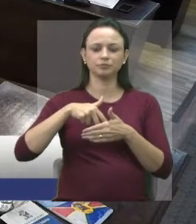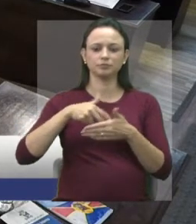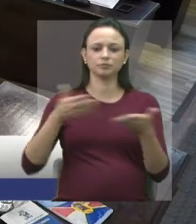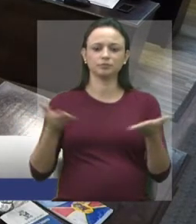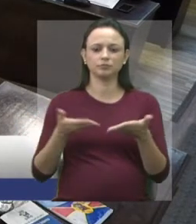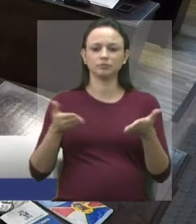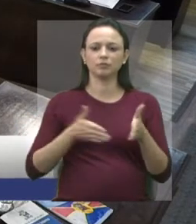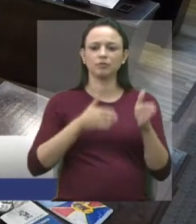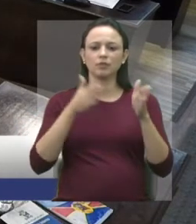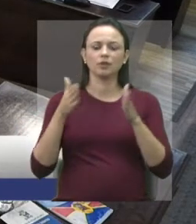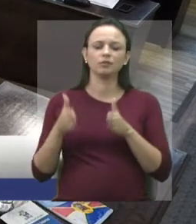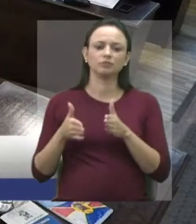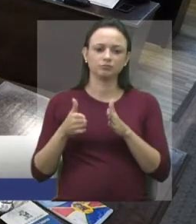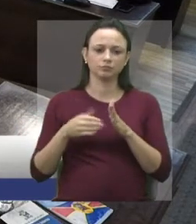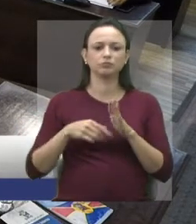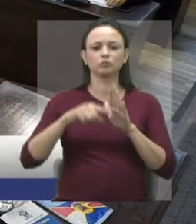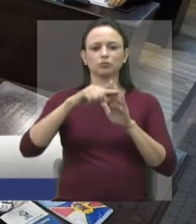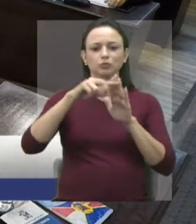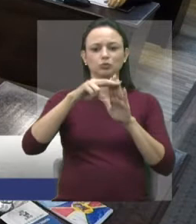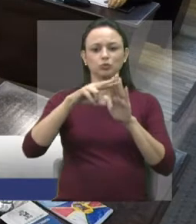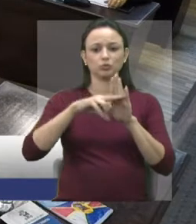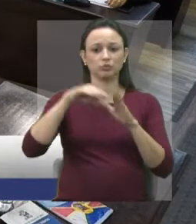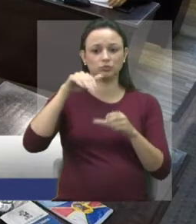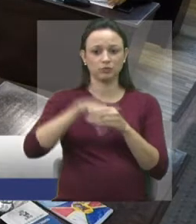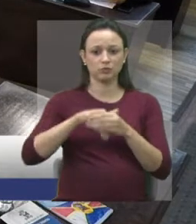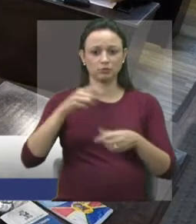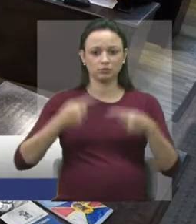Passaremos então agora à ordem do dia.